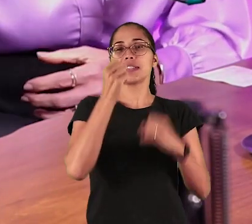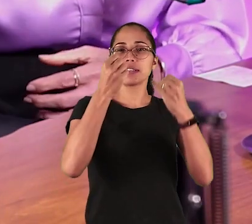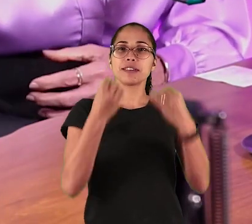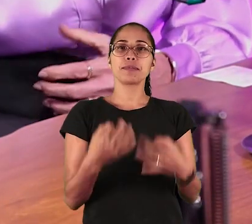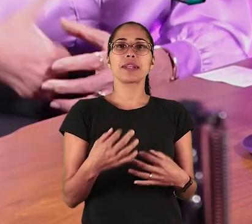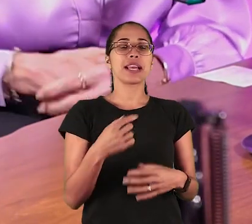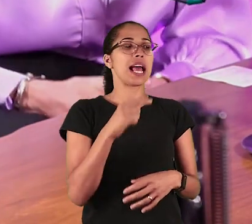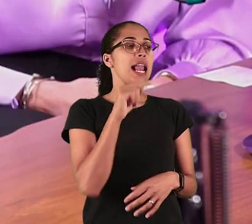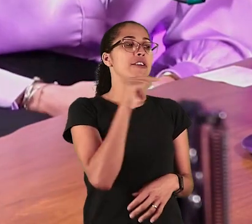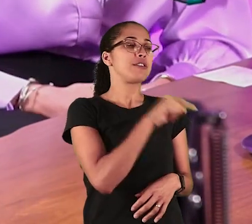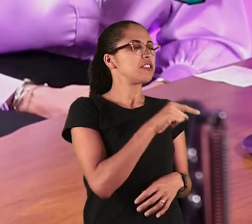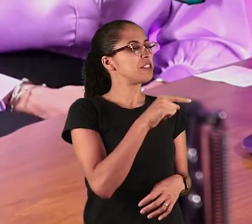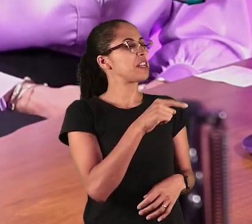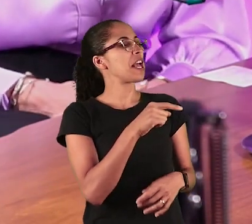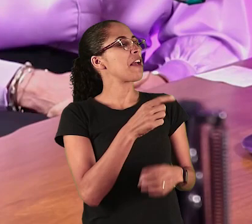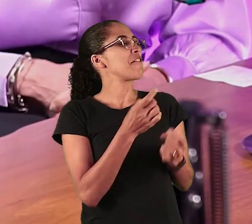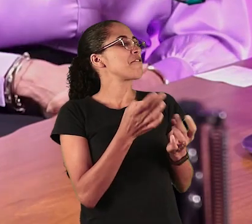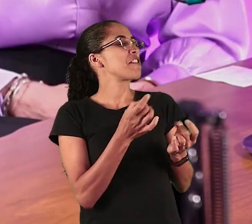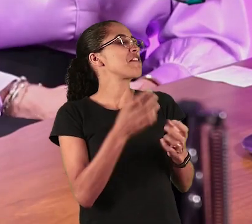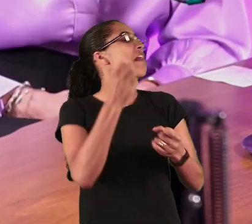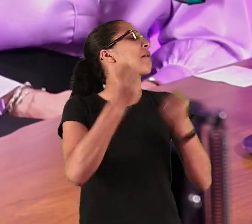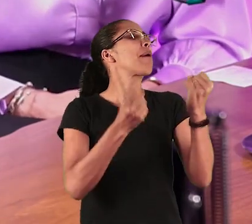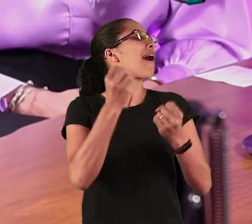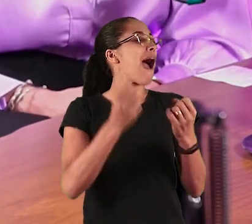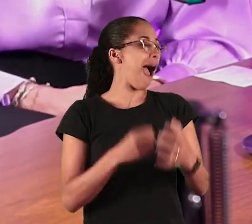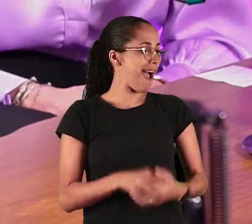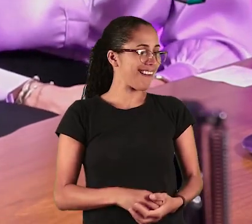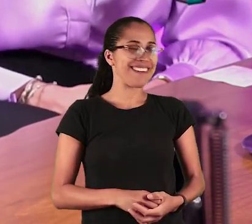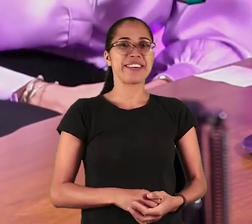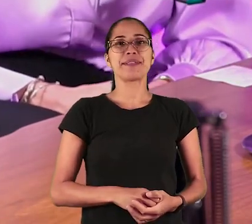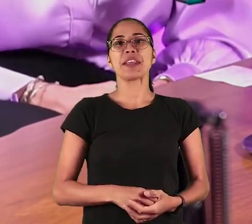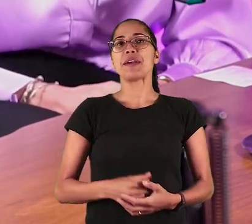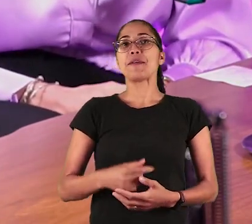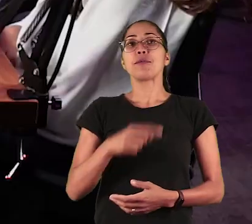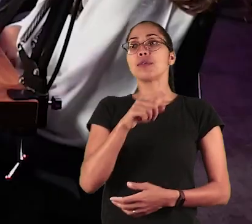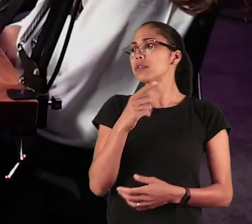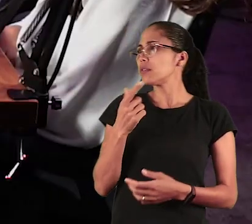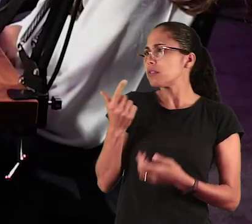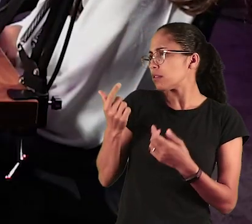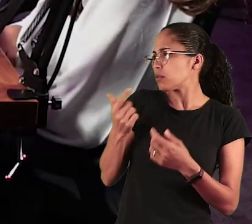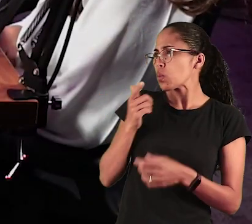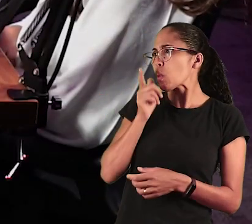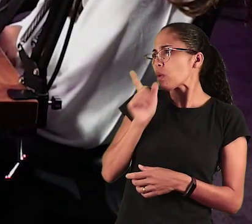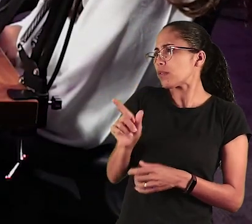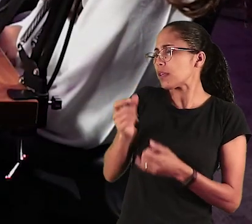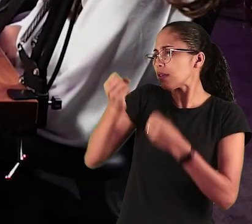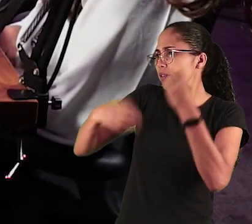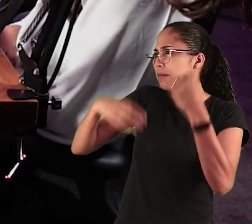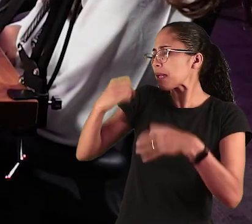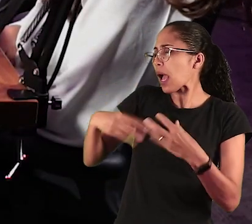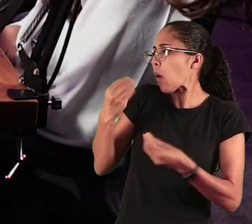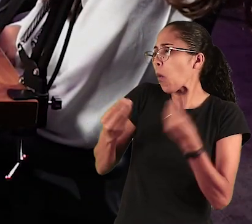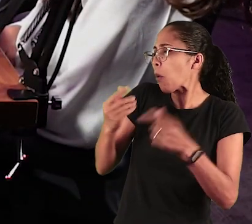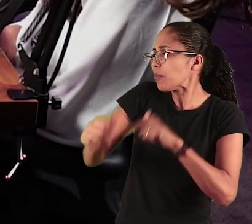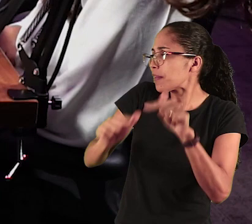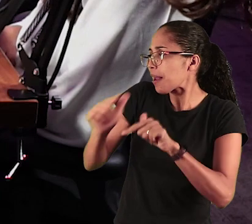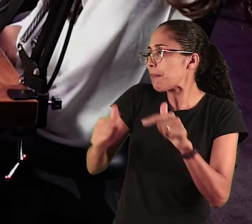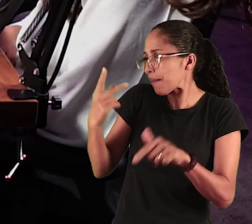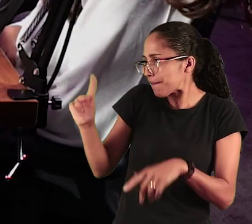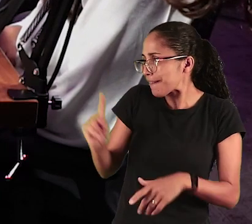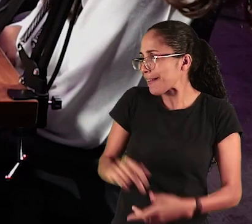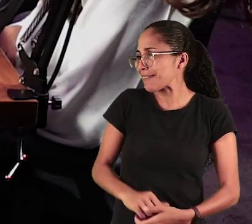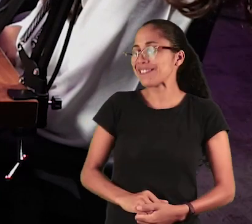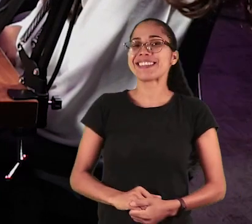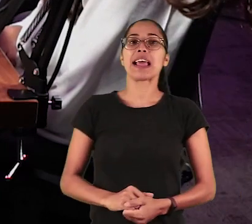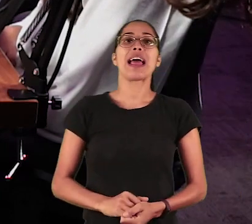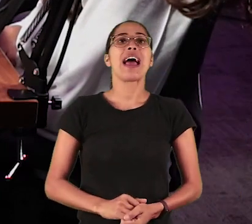bar da concessionária da Barra eu acho que você não conseguia nem explicar muito o que você fazia muito era muito complicado primeiro